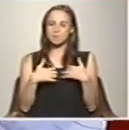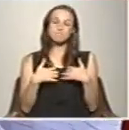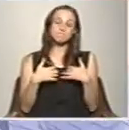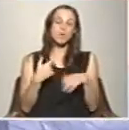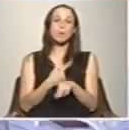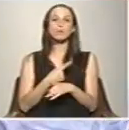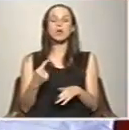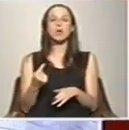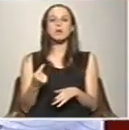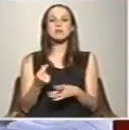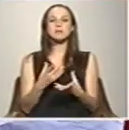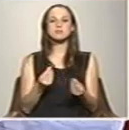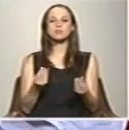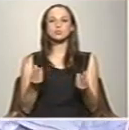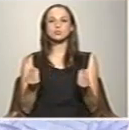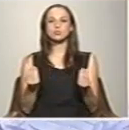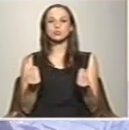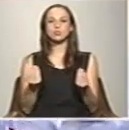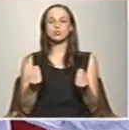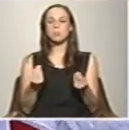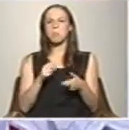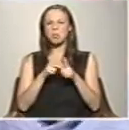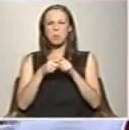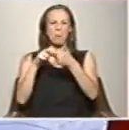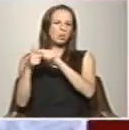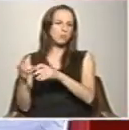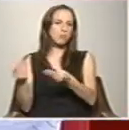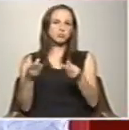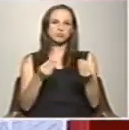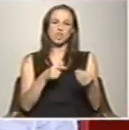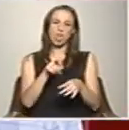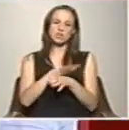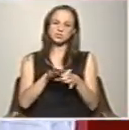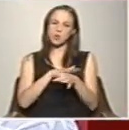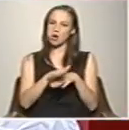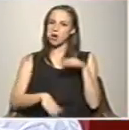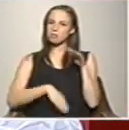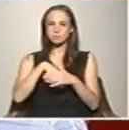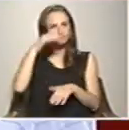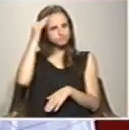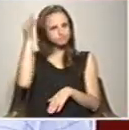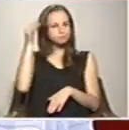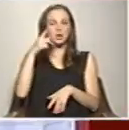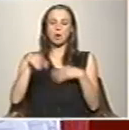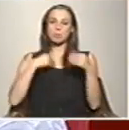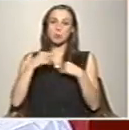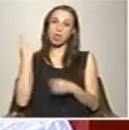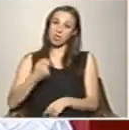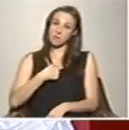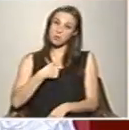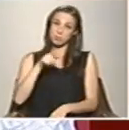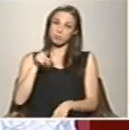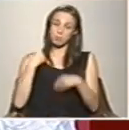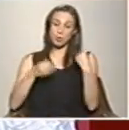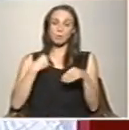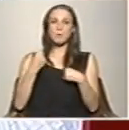quando se juntam muitas insuficiências, se cheguem a situações limite que nos devem preocupar, uhum. menos a mim. Pedro, nós temos